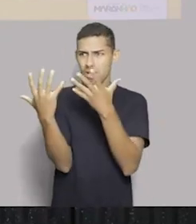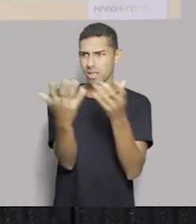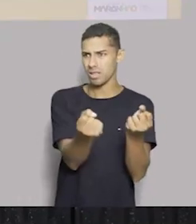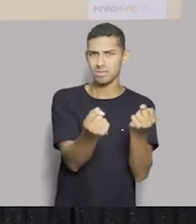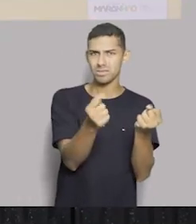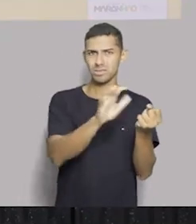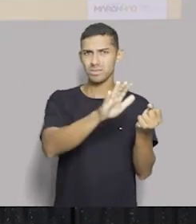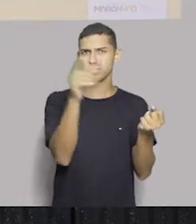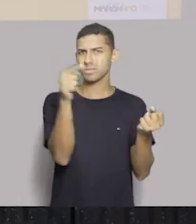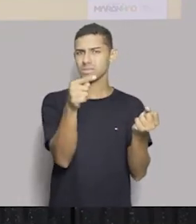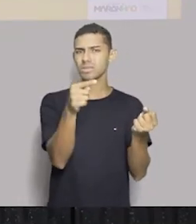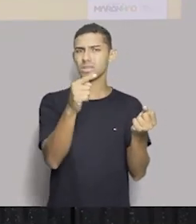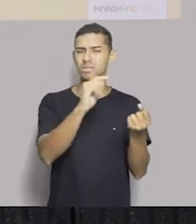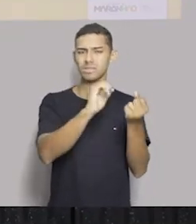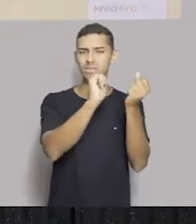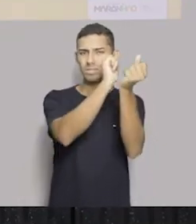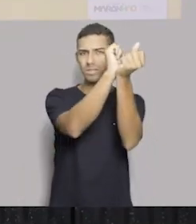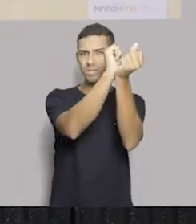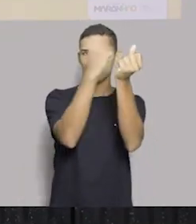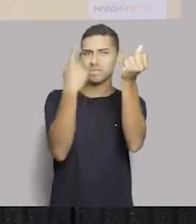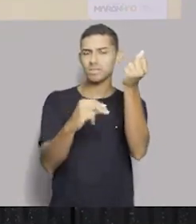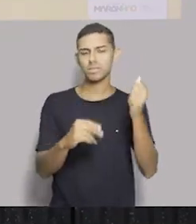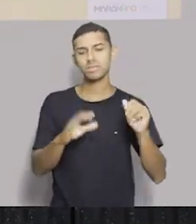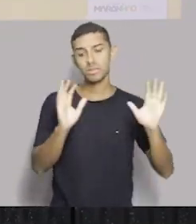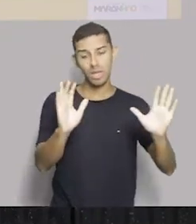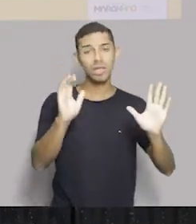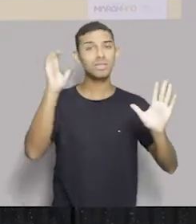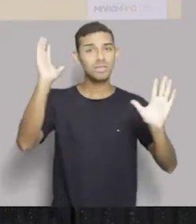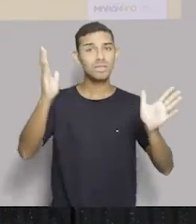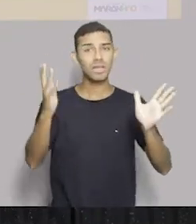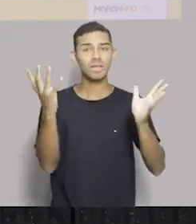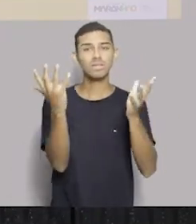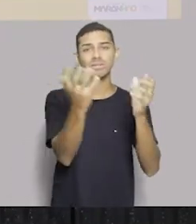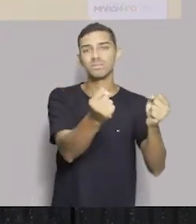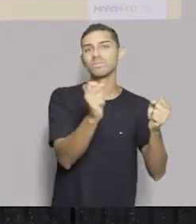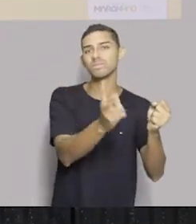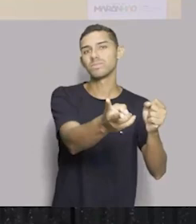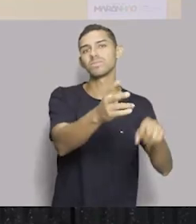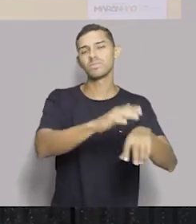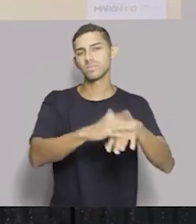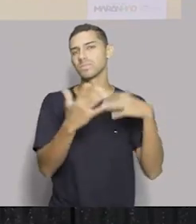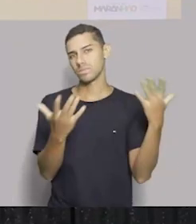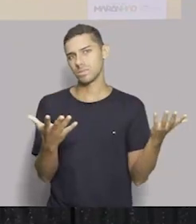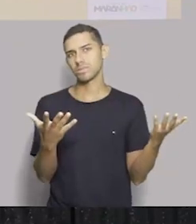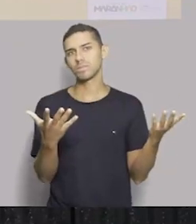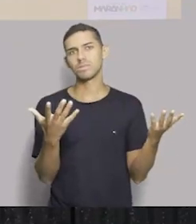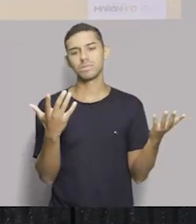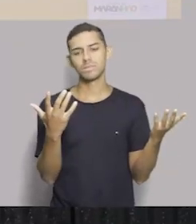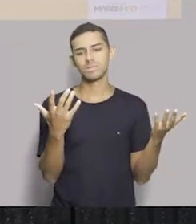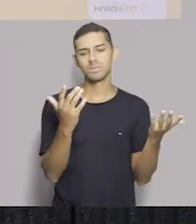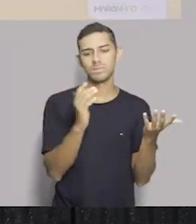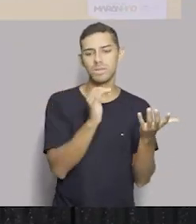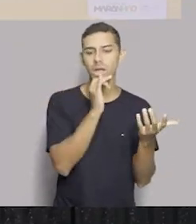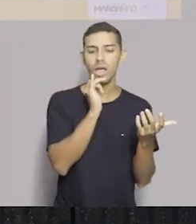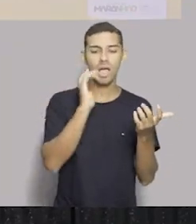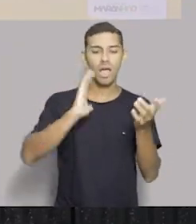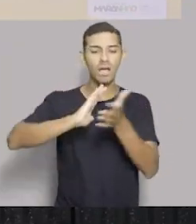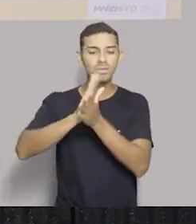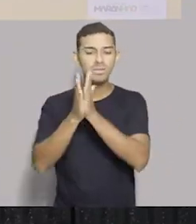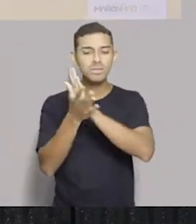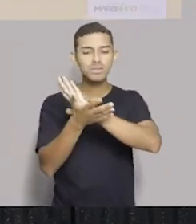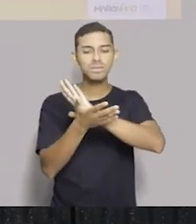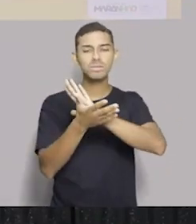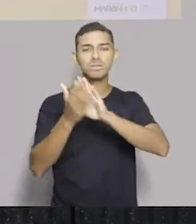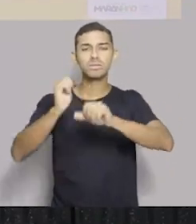escravidão então não faz sentido porque a escravidão já estava bolida O problema não é a escravidão é o preconceito